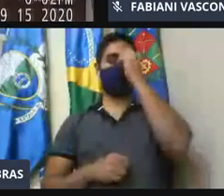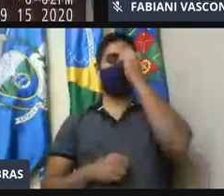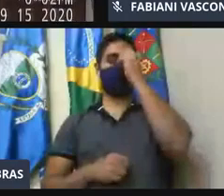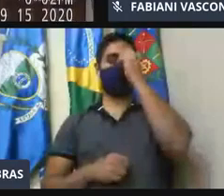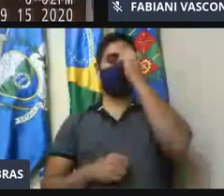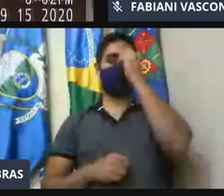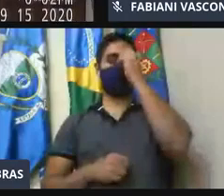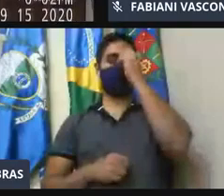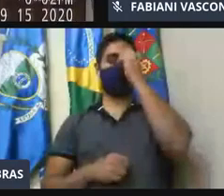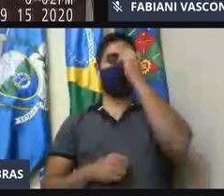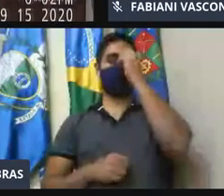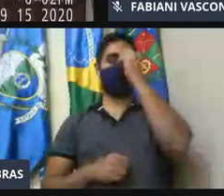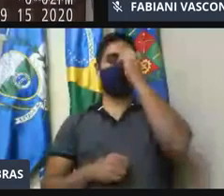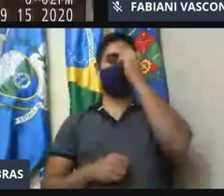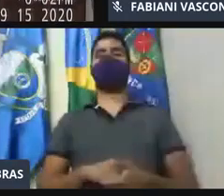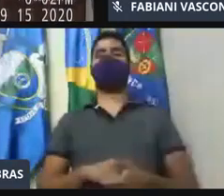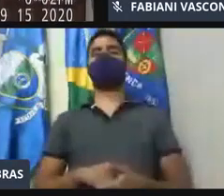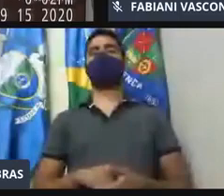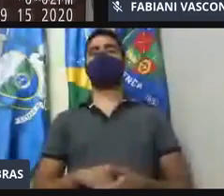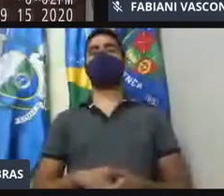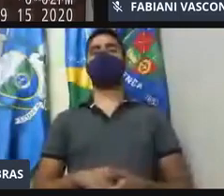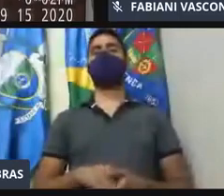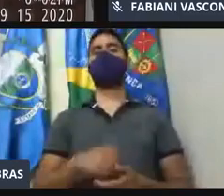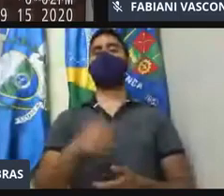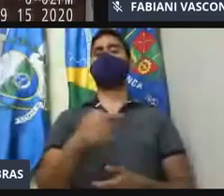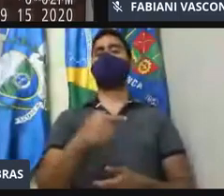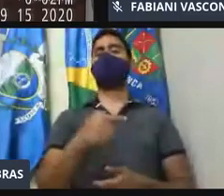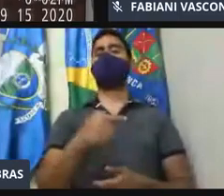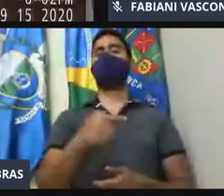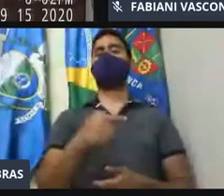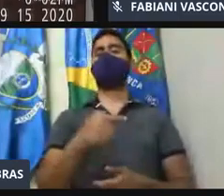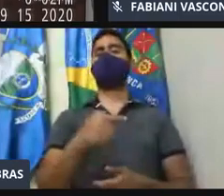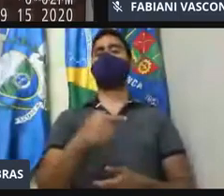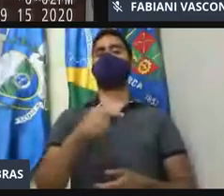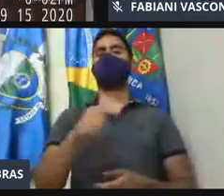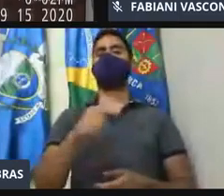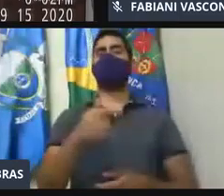é 7.800. Então, do governo federal tem 200.000,